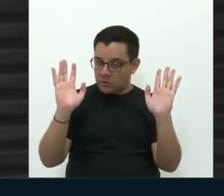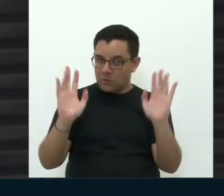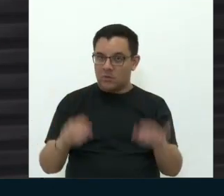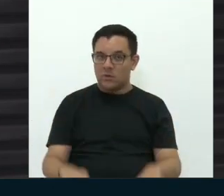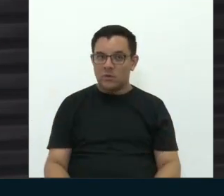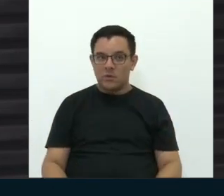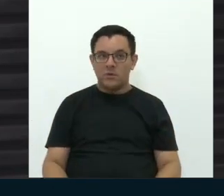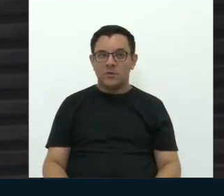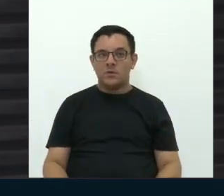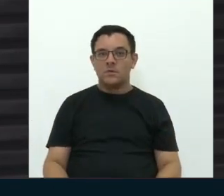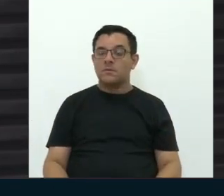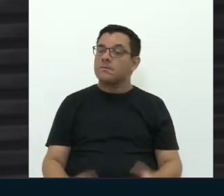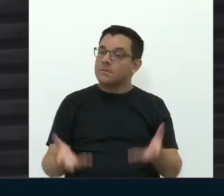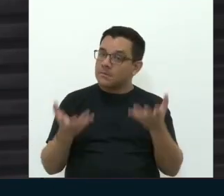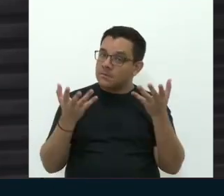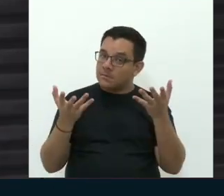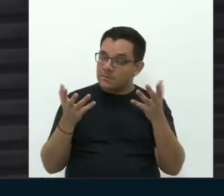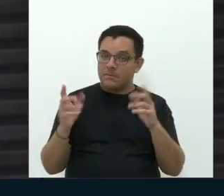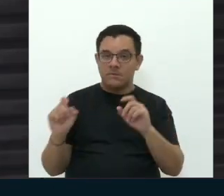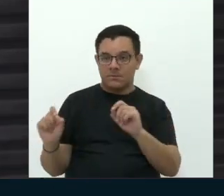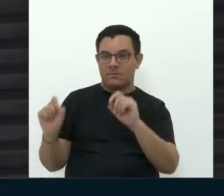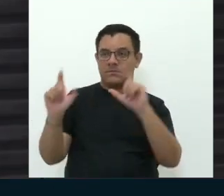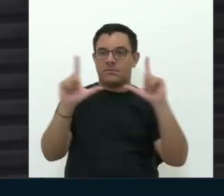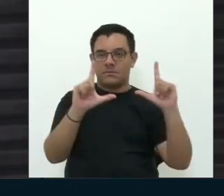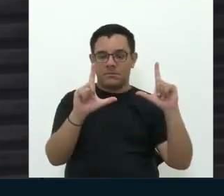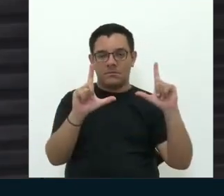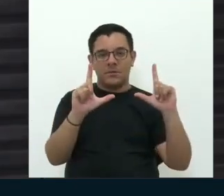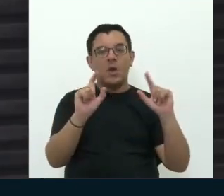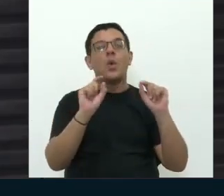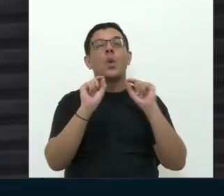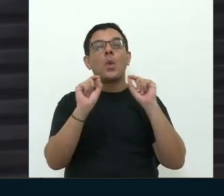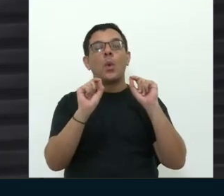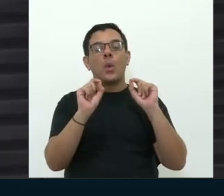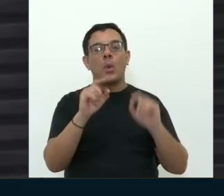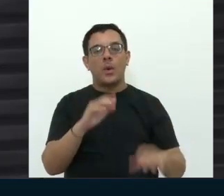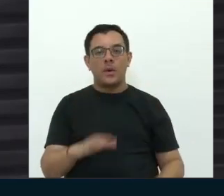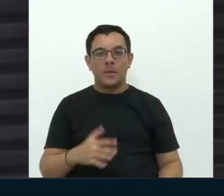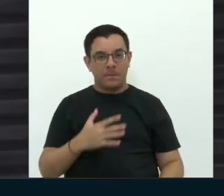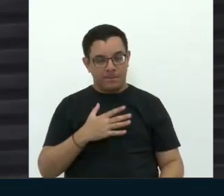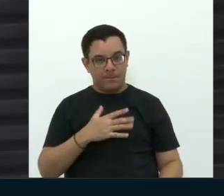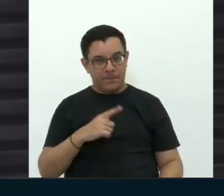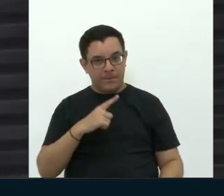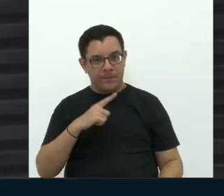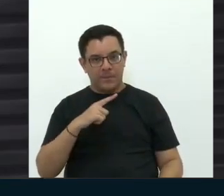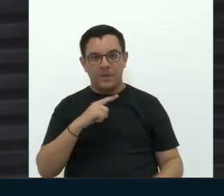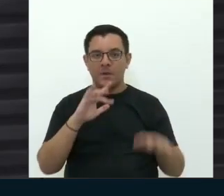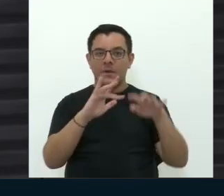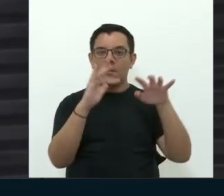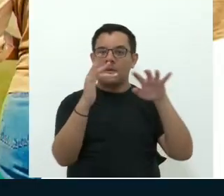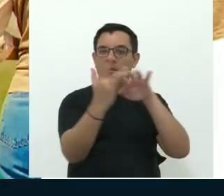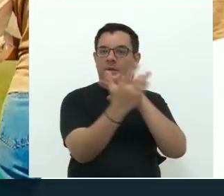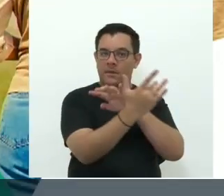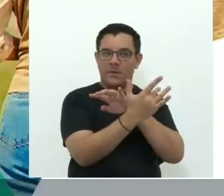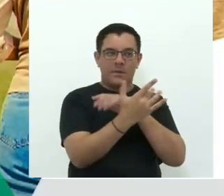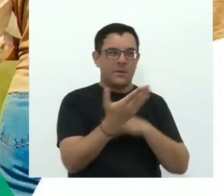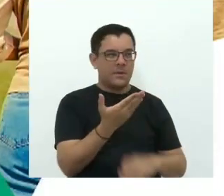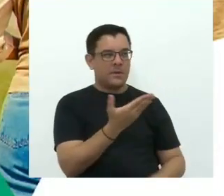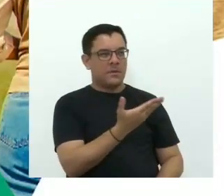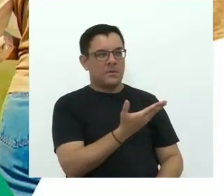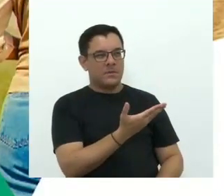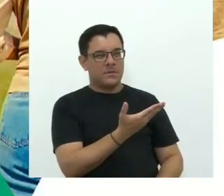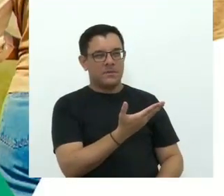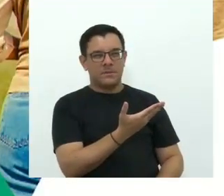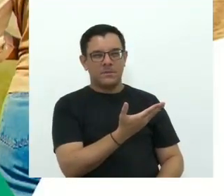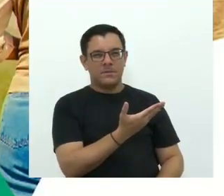isso eu gostaria de deixar aqui os nossos canais da da da Transparência eleitoral Brasil fazendo